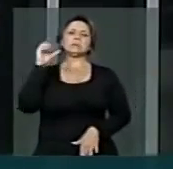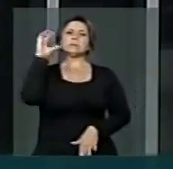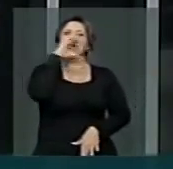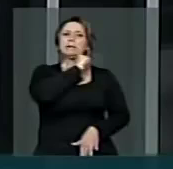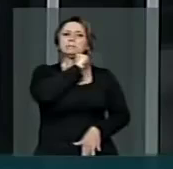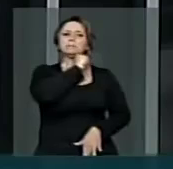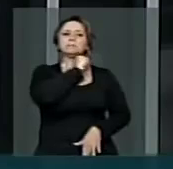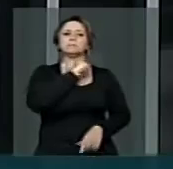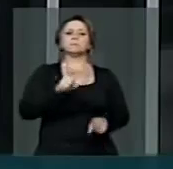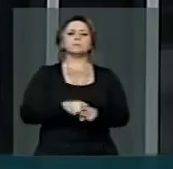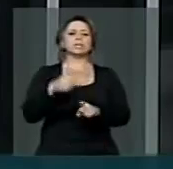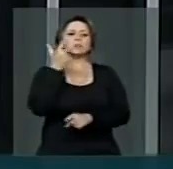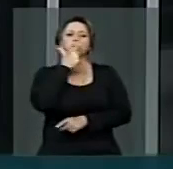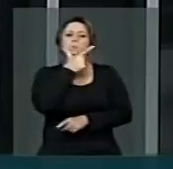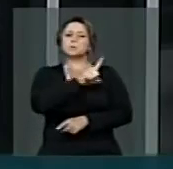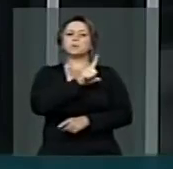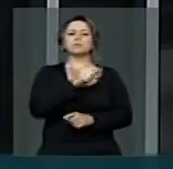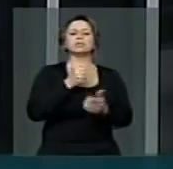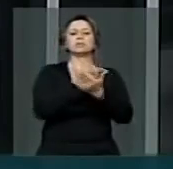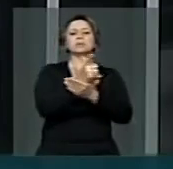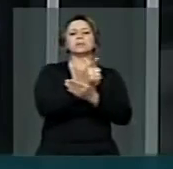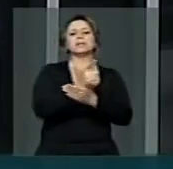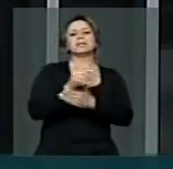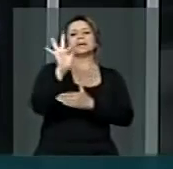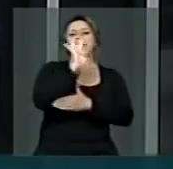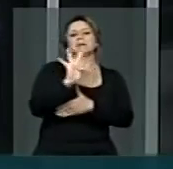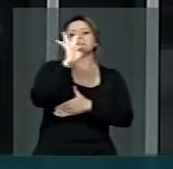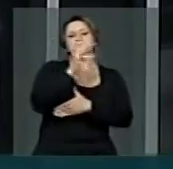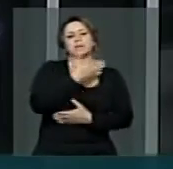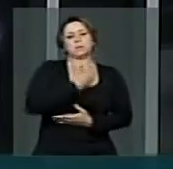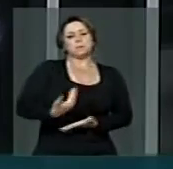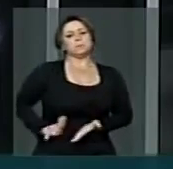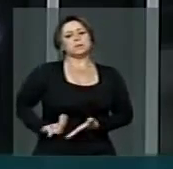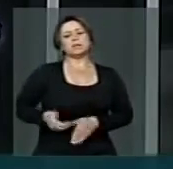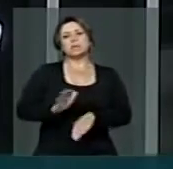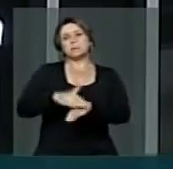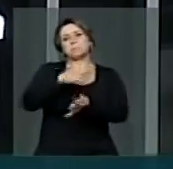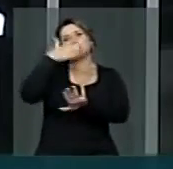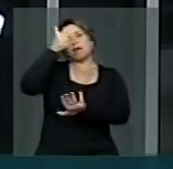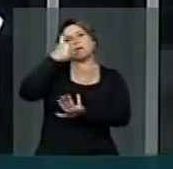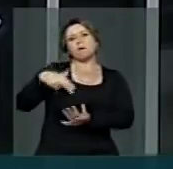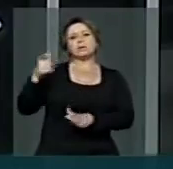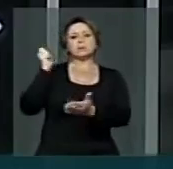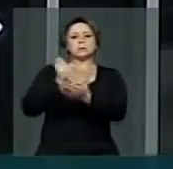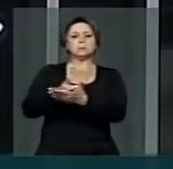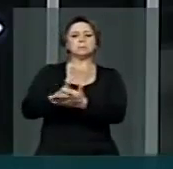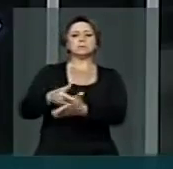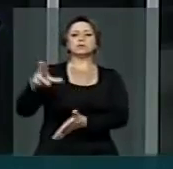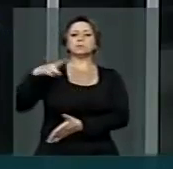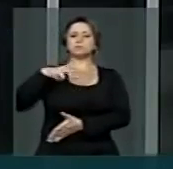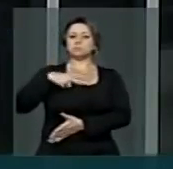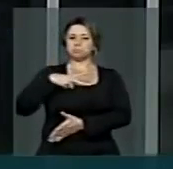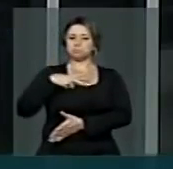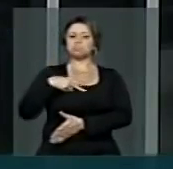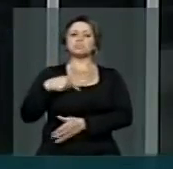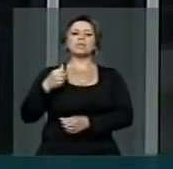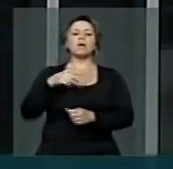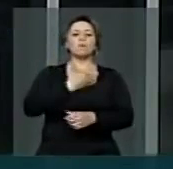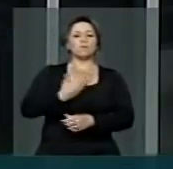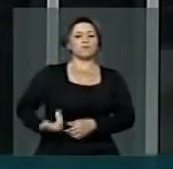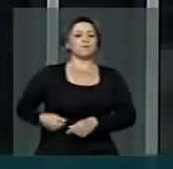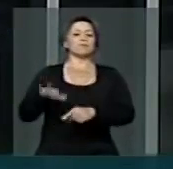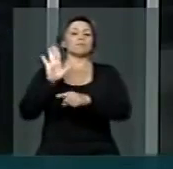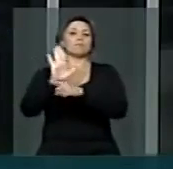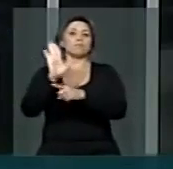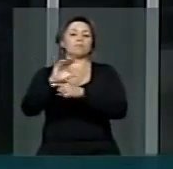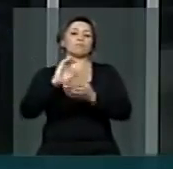demanda crescente ao comprar vagas privadas para, em tese, garantir o ensino público. É nesse processo